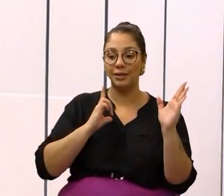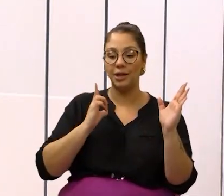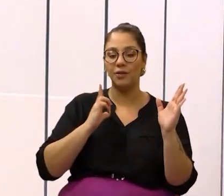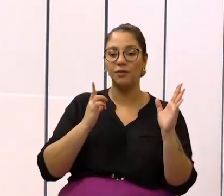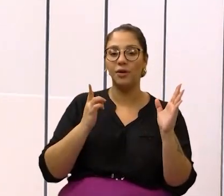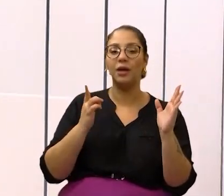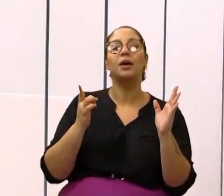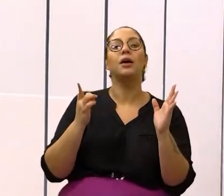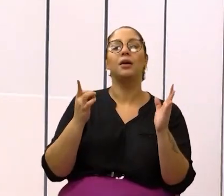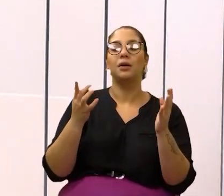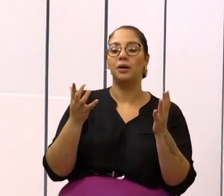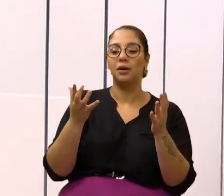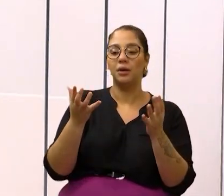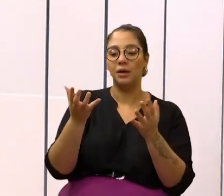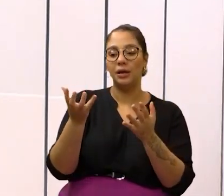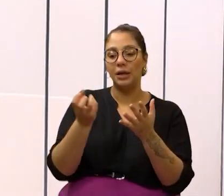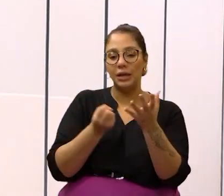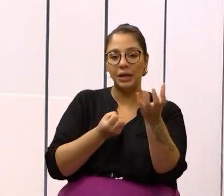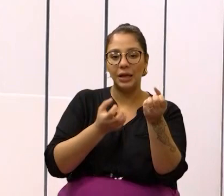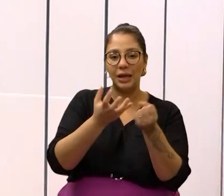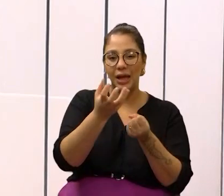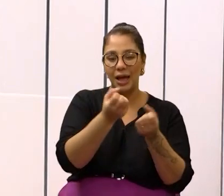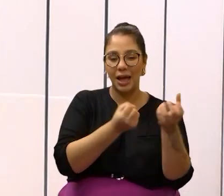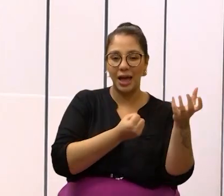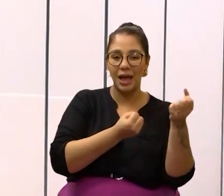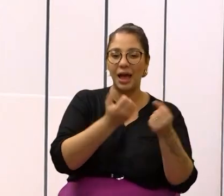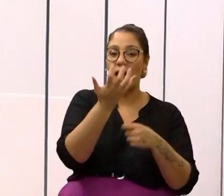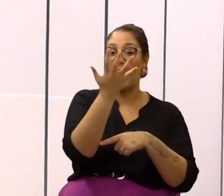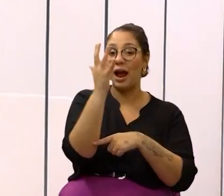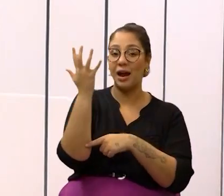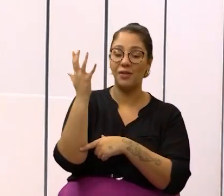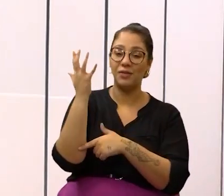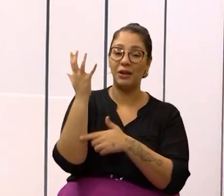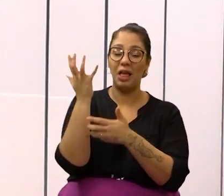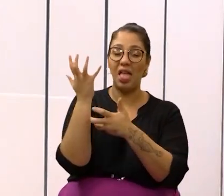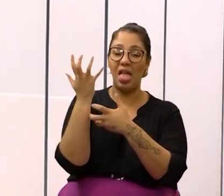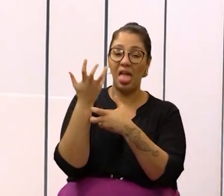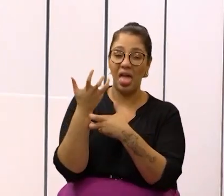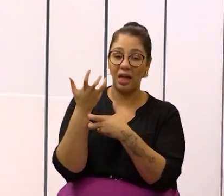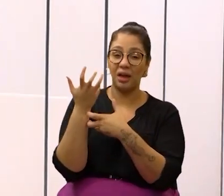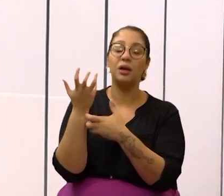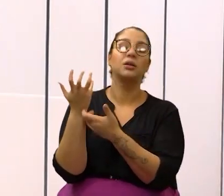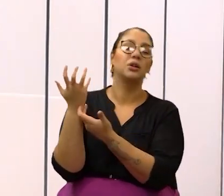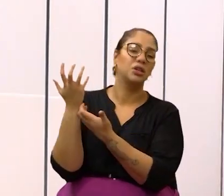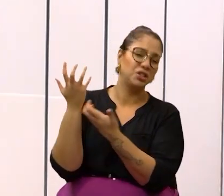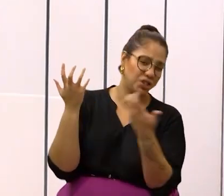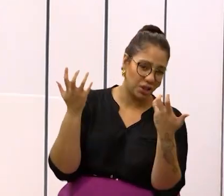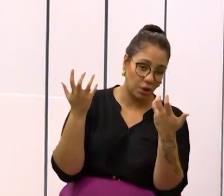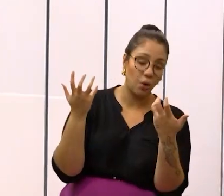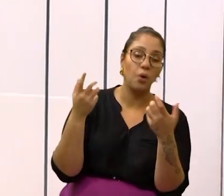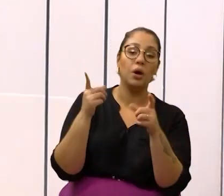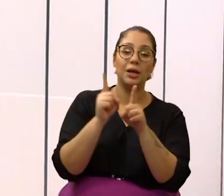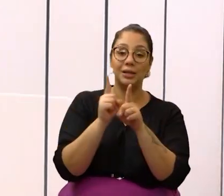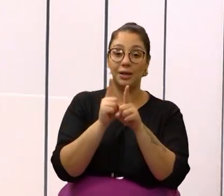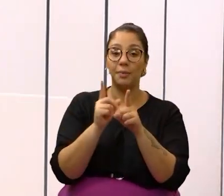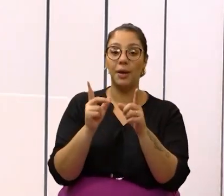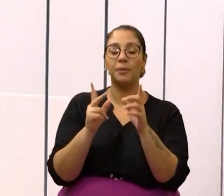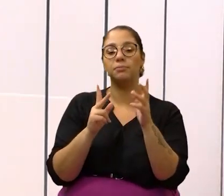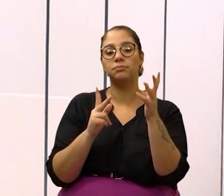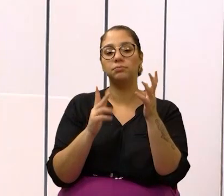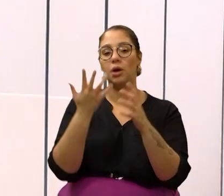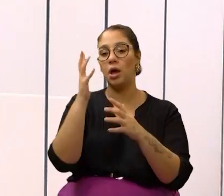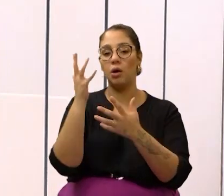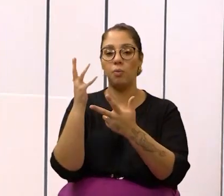uma espécie invasora, outras 10 árvores secas de pequeno porte e feita a poda